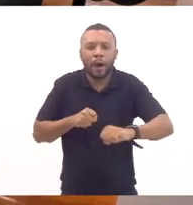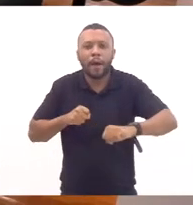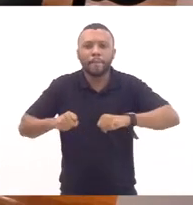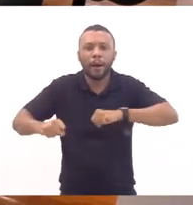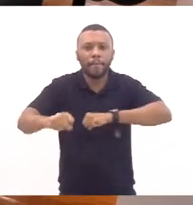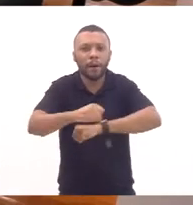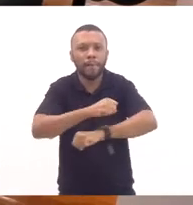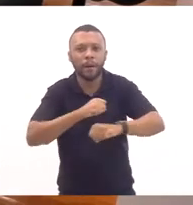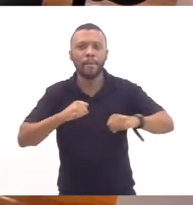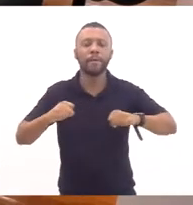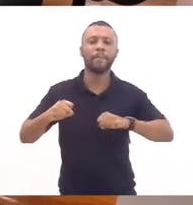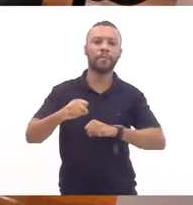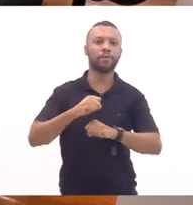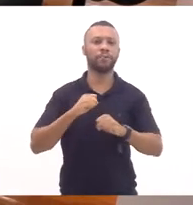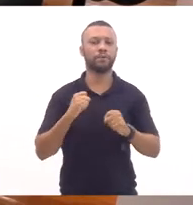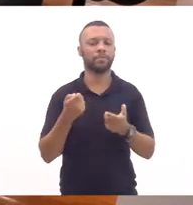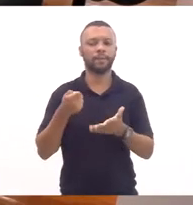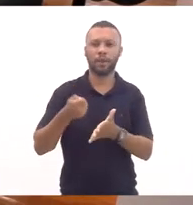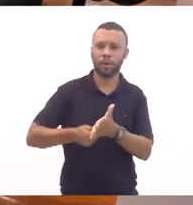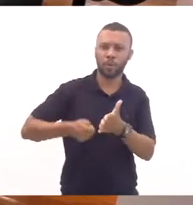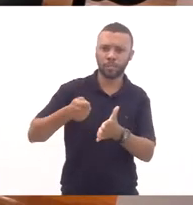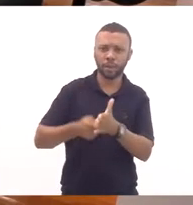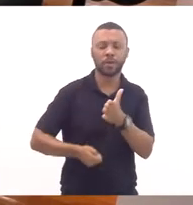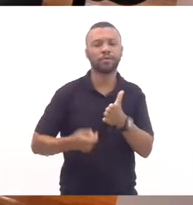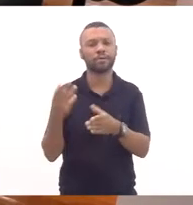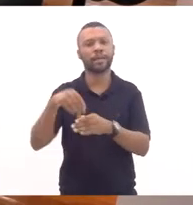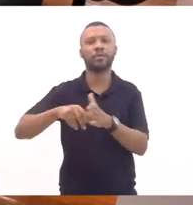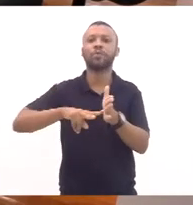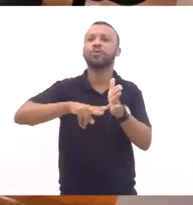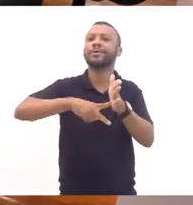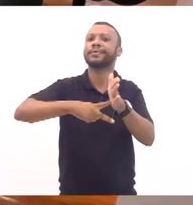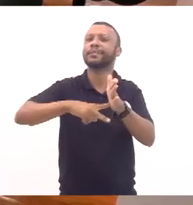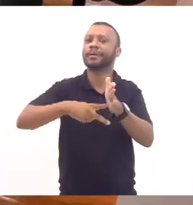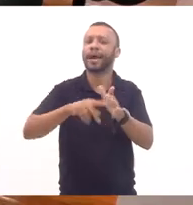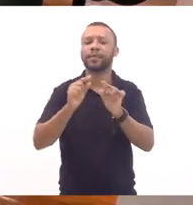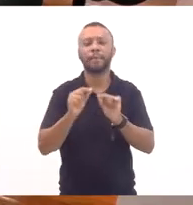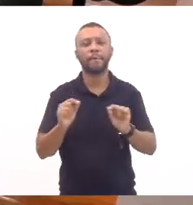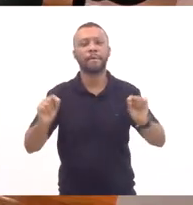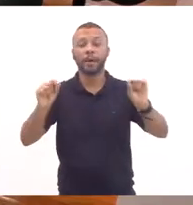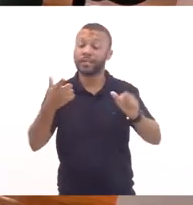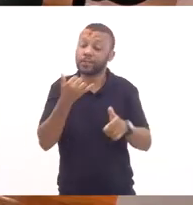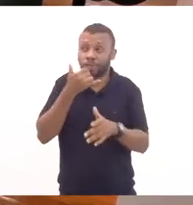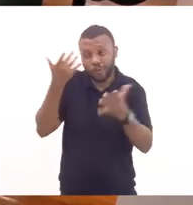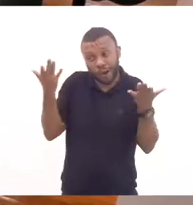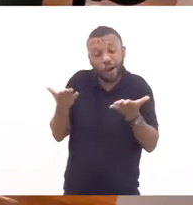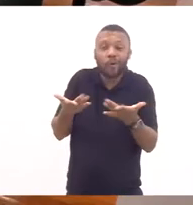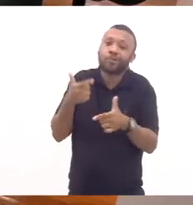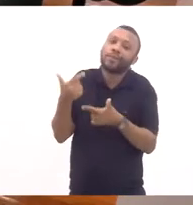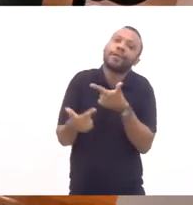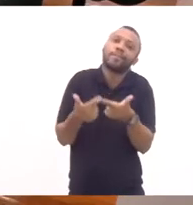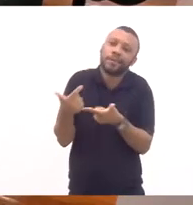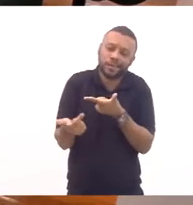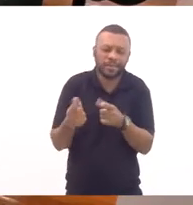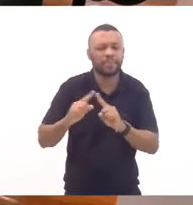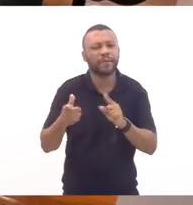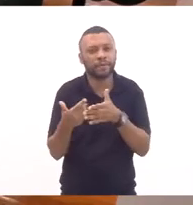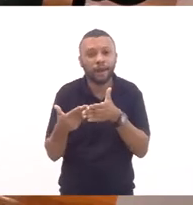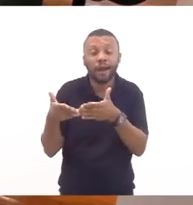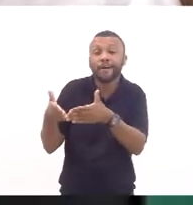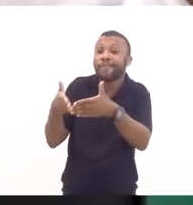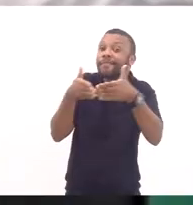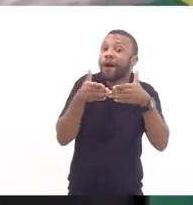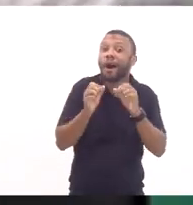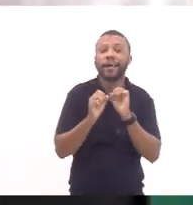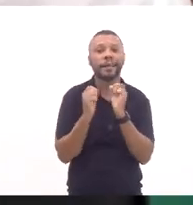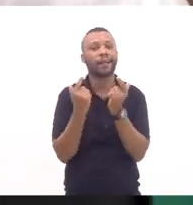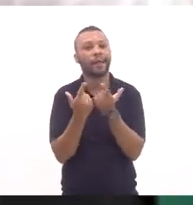estavam lutando lá nas centrais para a gente... Quer dizer, eu estou trabalhando, né, gente? Eu digo, quando eu estava fora do